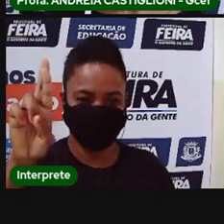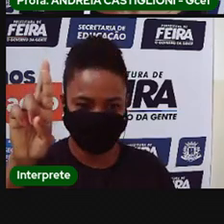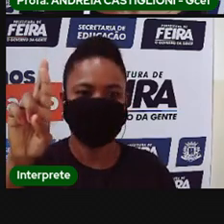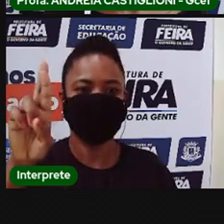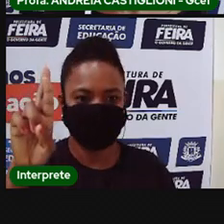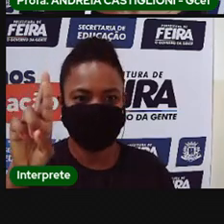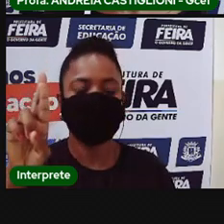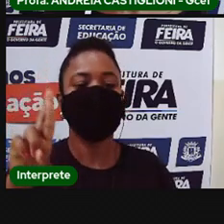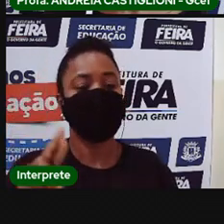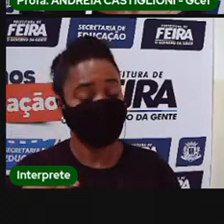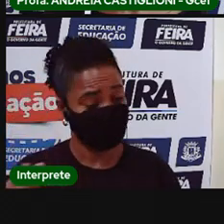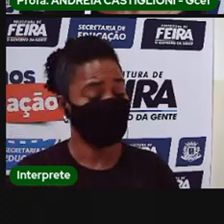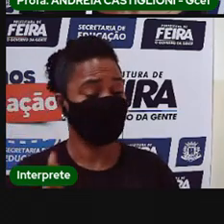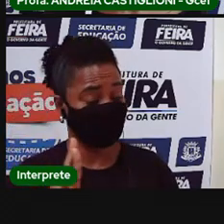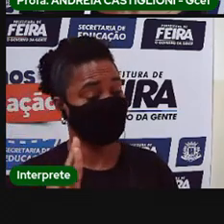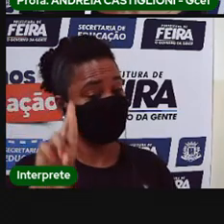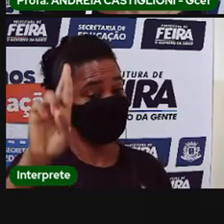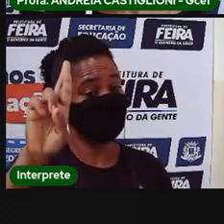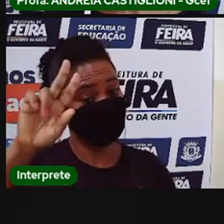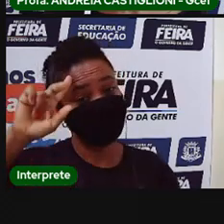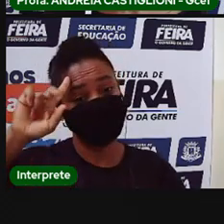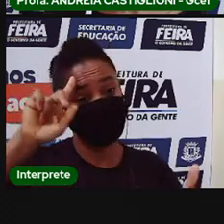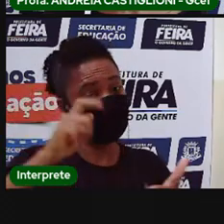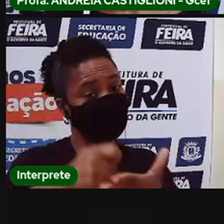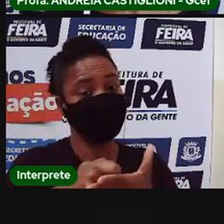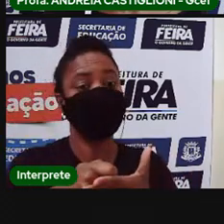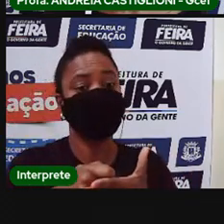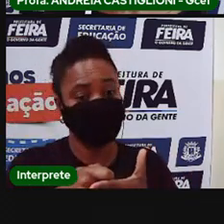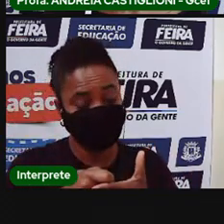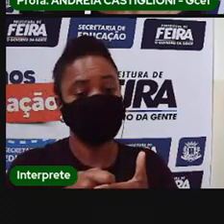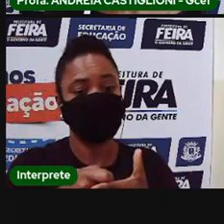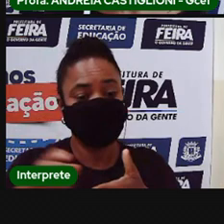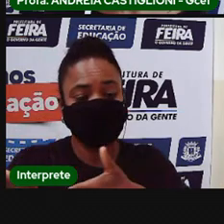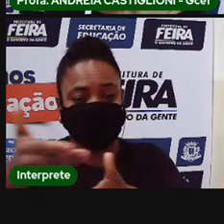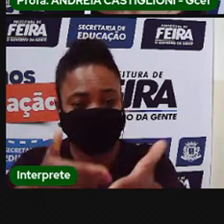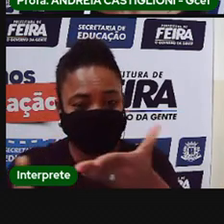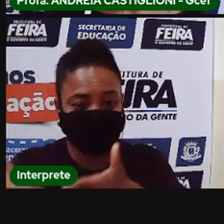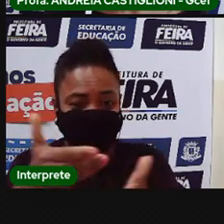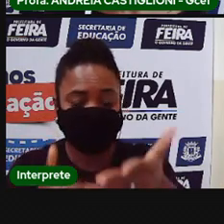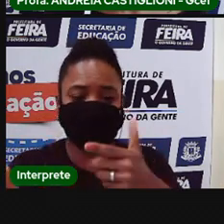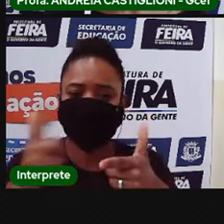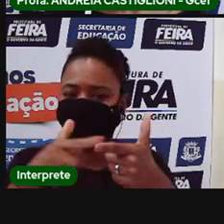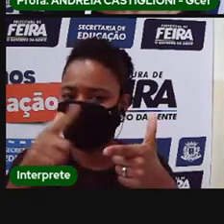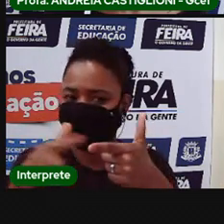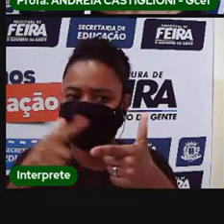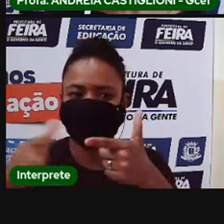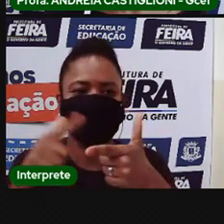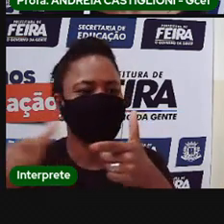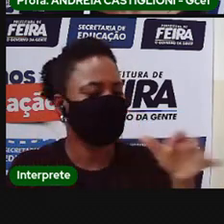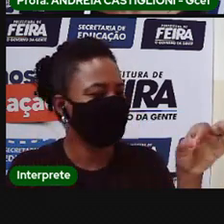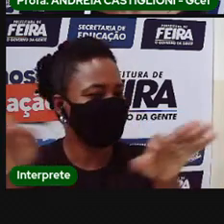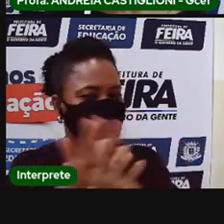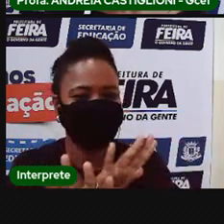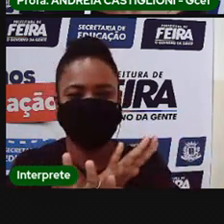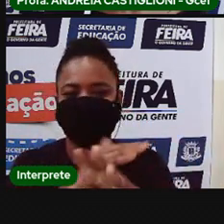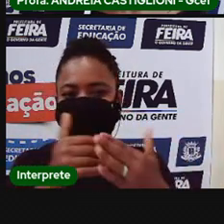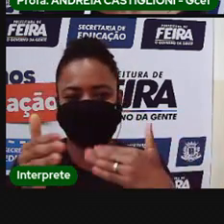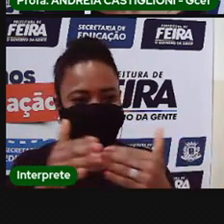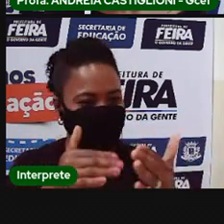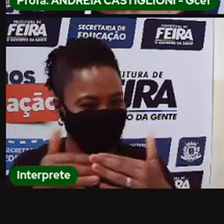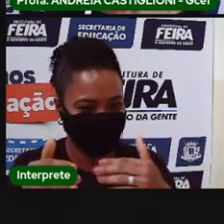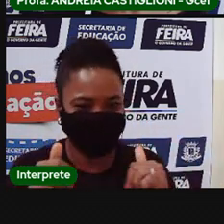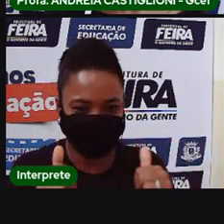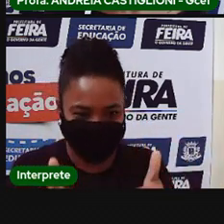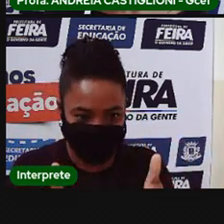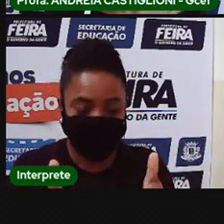tem autonomia para poder lidar com as questões do dia a dia. Protagonista, perfeito. Você está como central